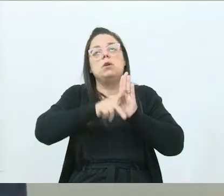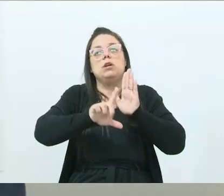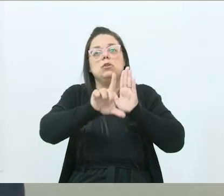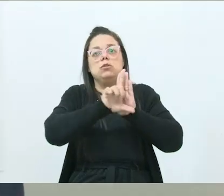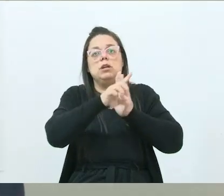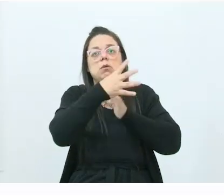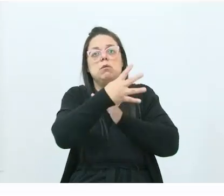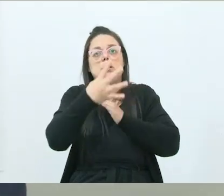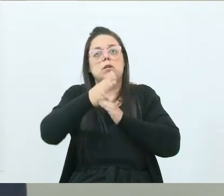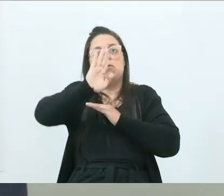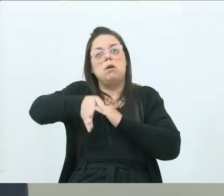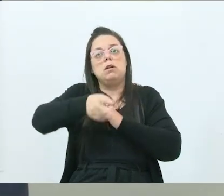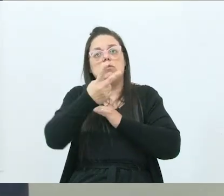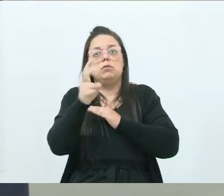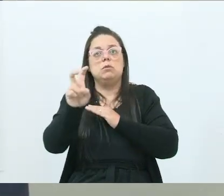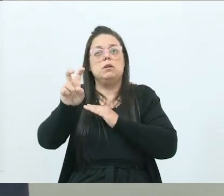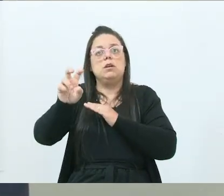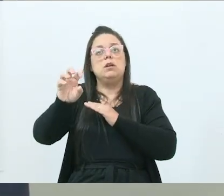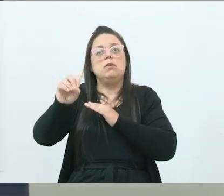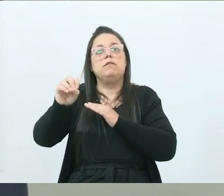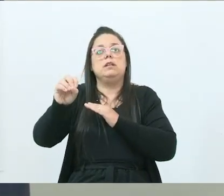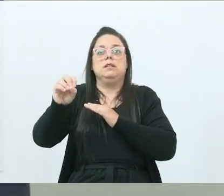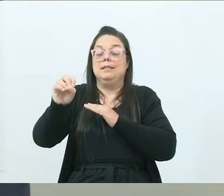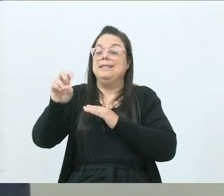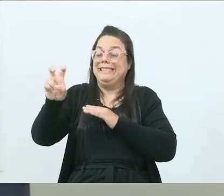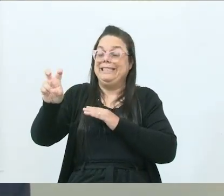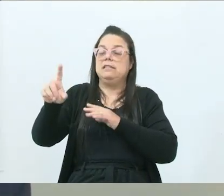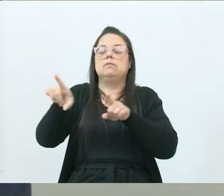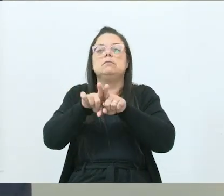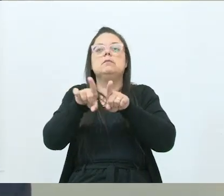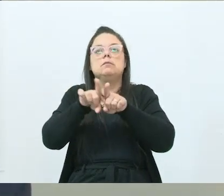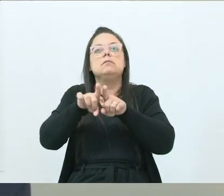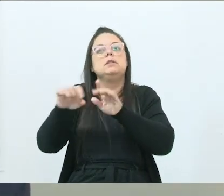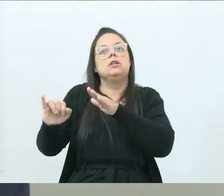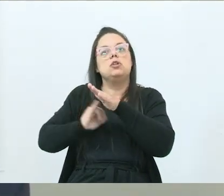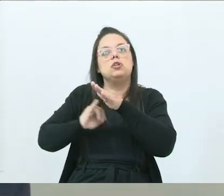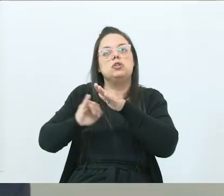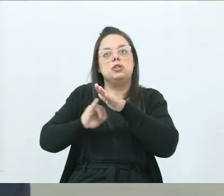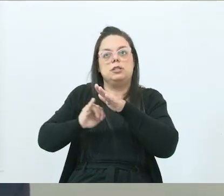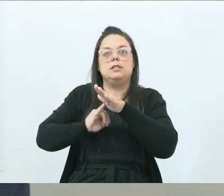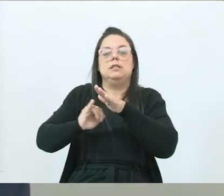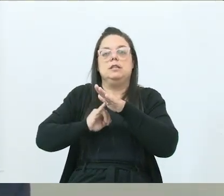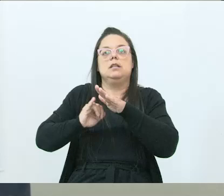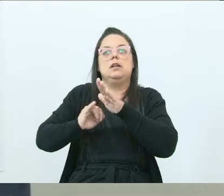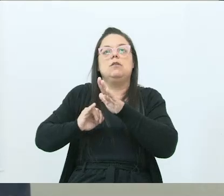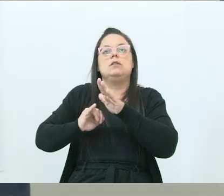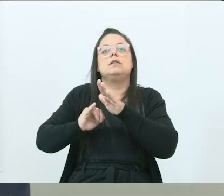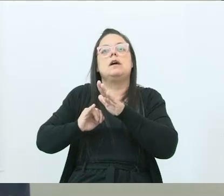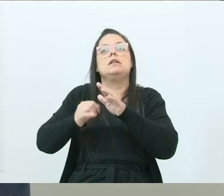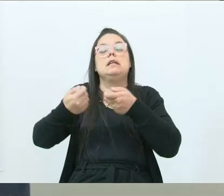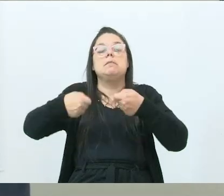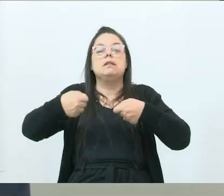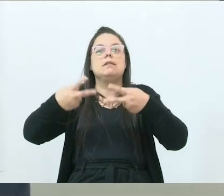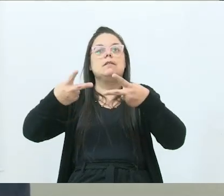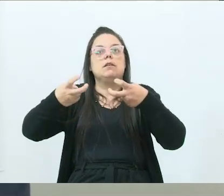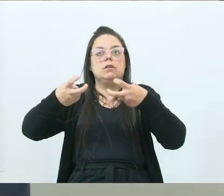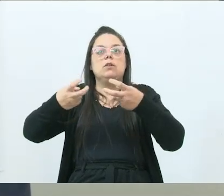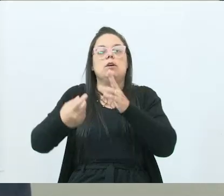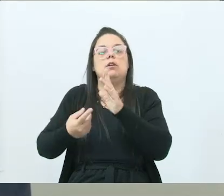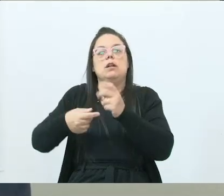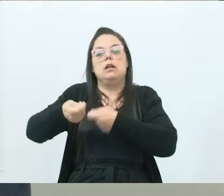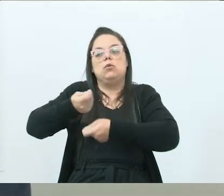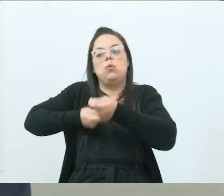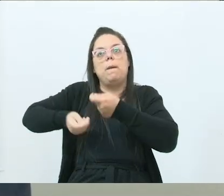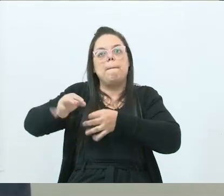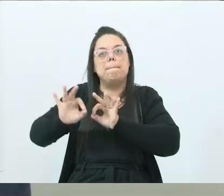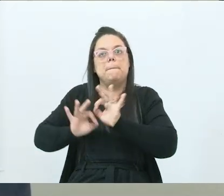44 de 2025, que dispõe sobre a instituição de diretrizes a serem observadas na elaboração